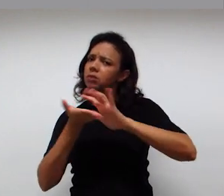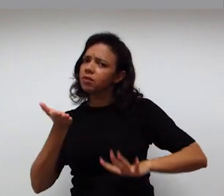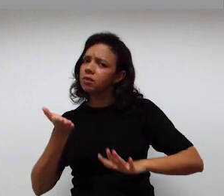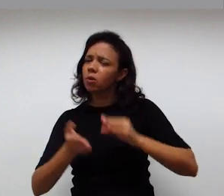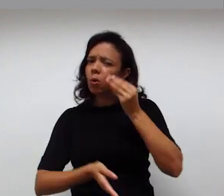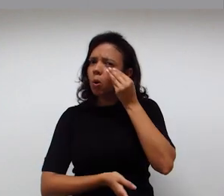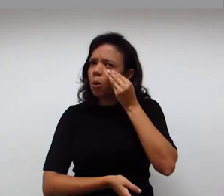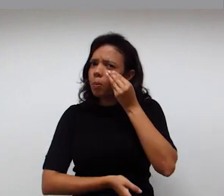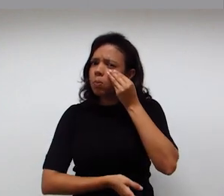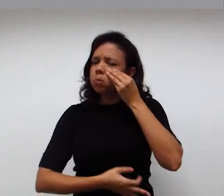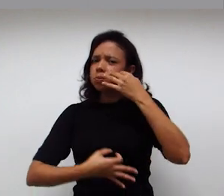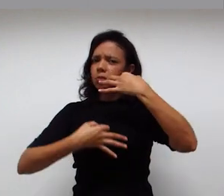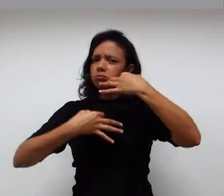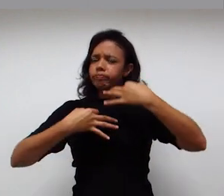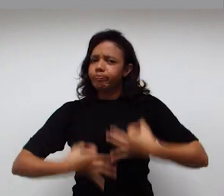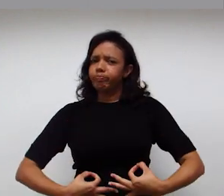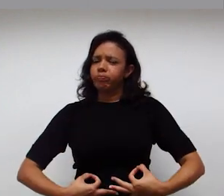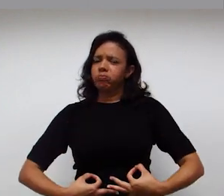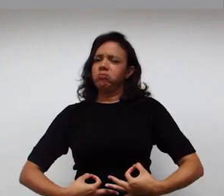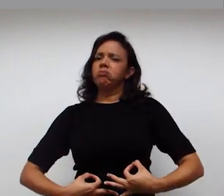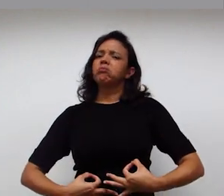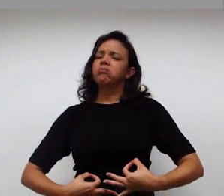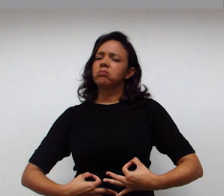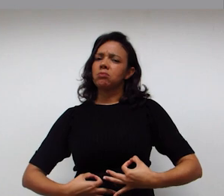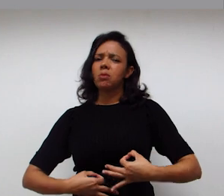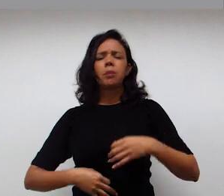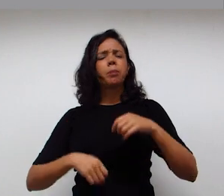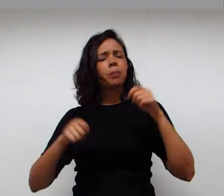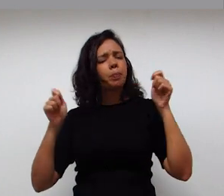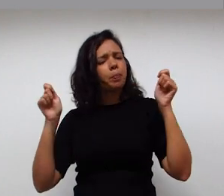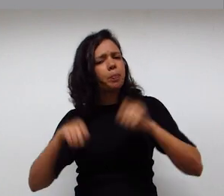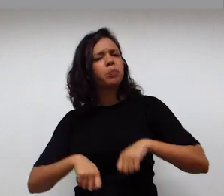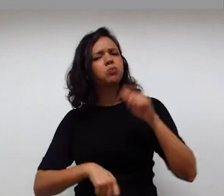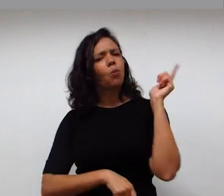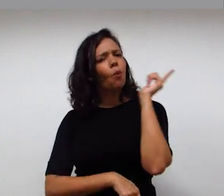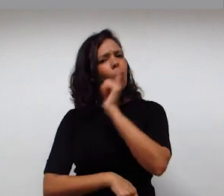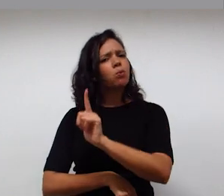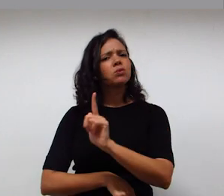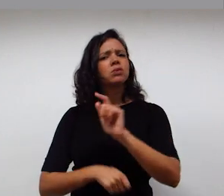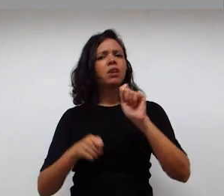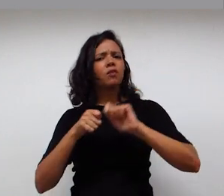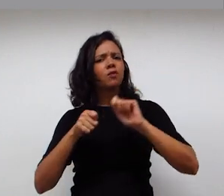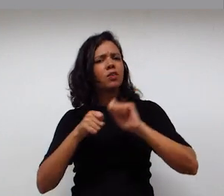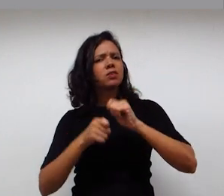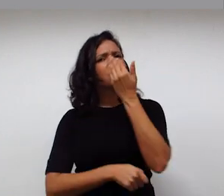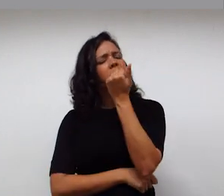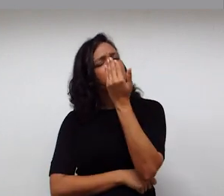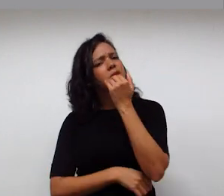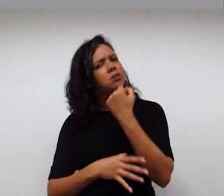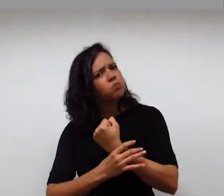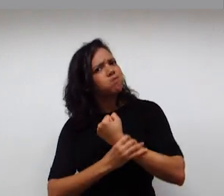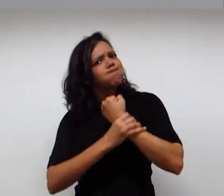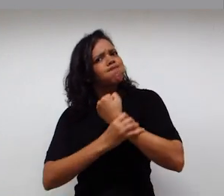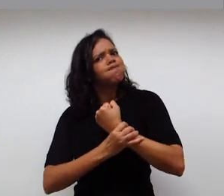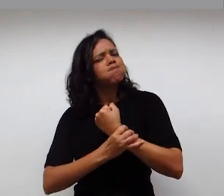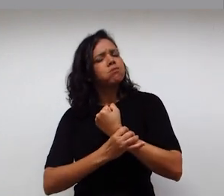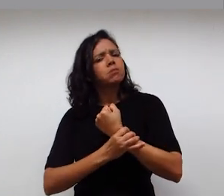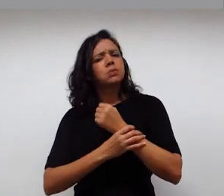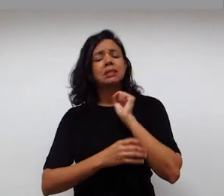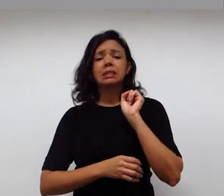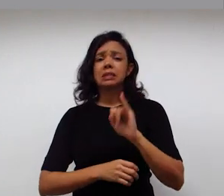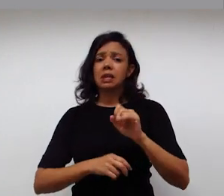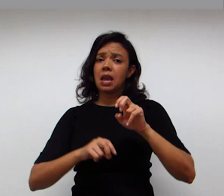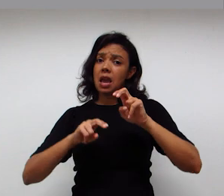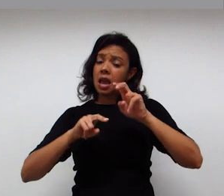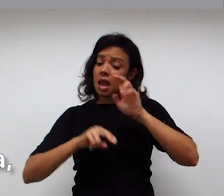criança vai estar para que ela realmente consiga ter uma alimentação segura. Se a criança tiver uma cadeira de rodas, é